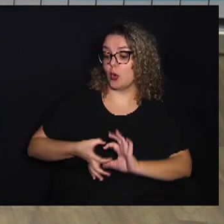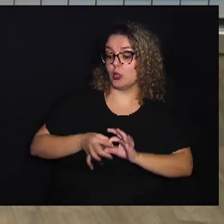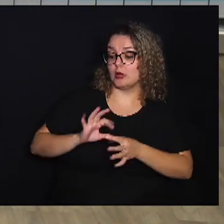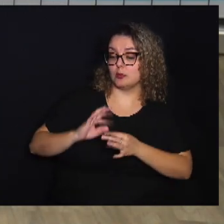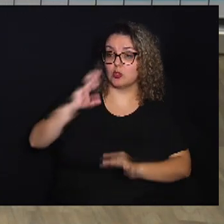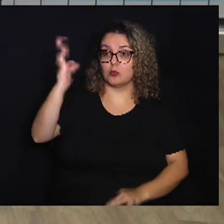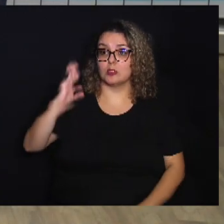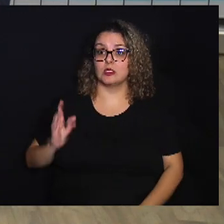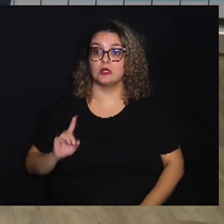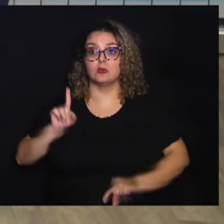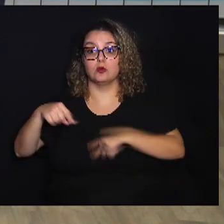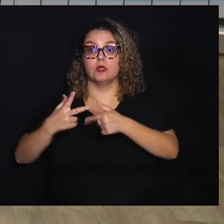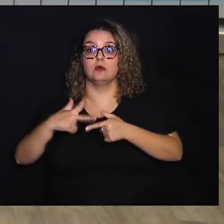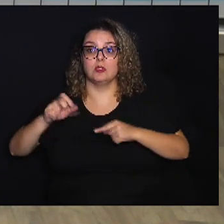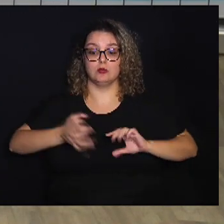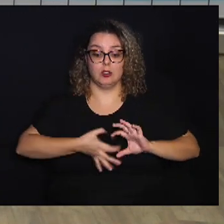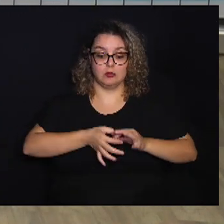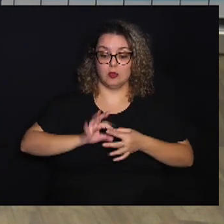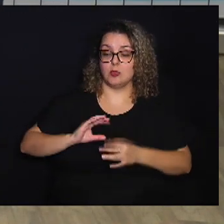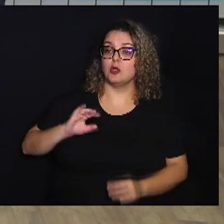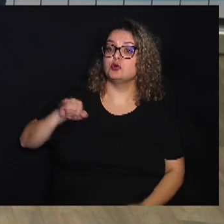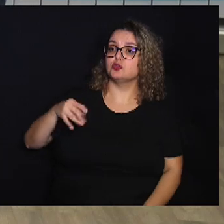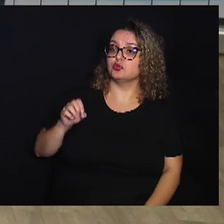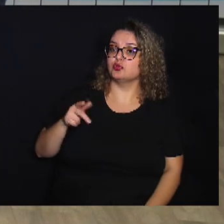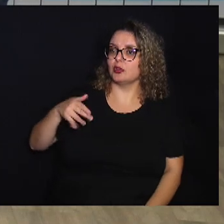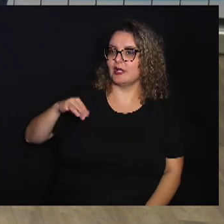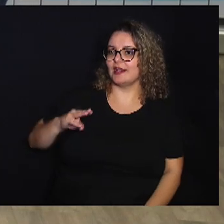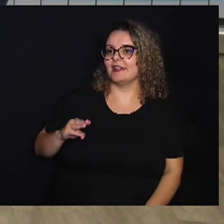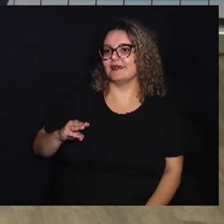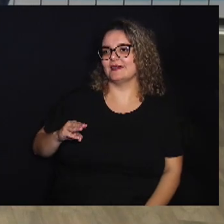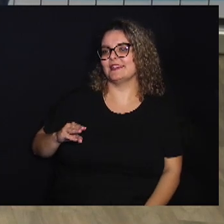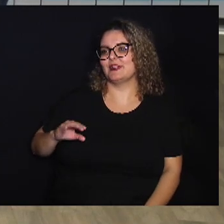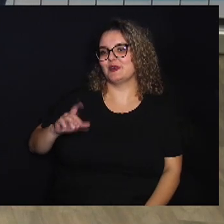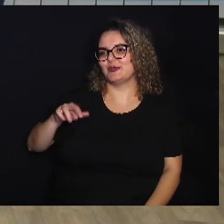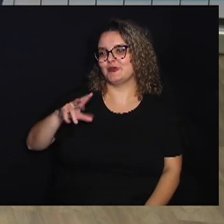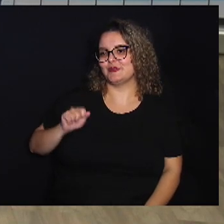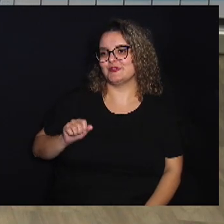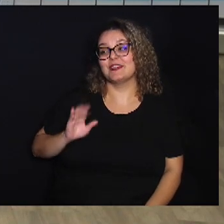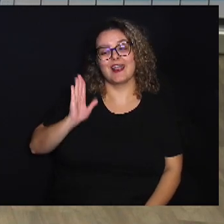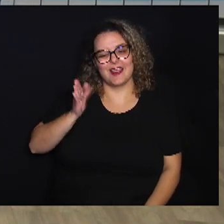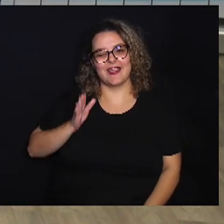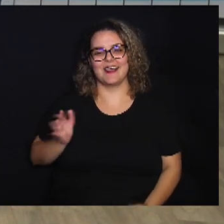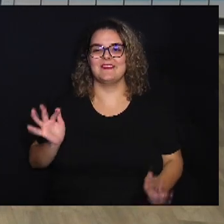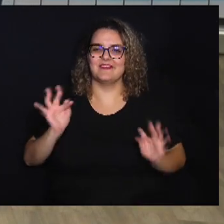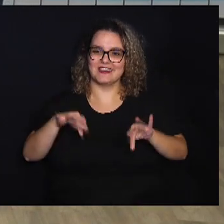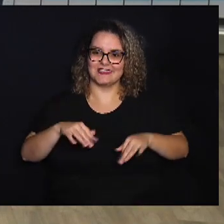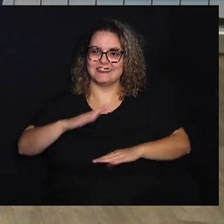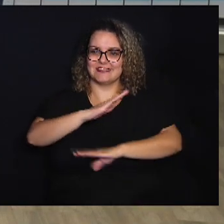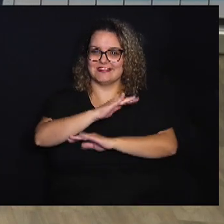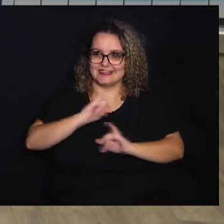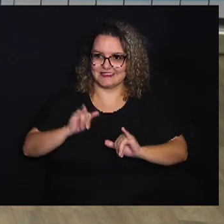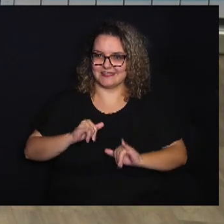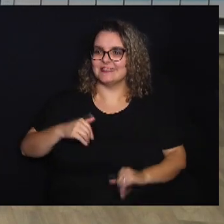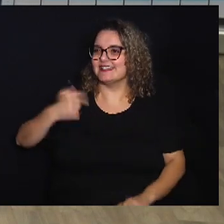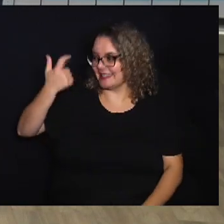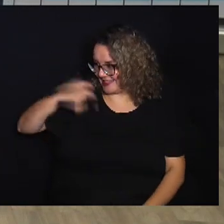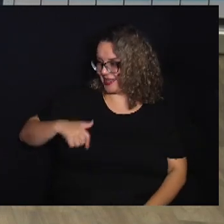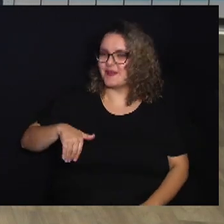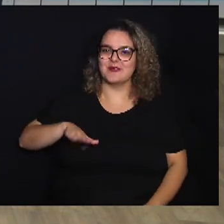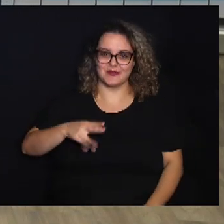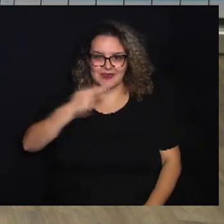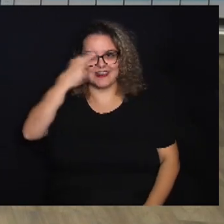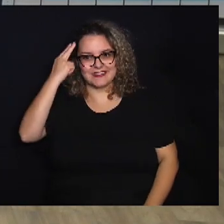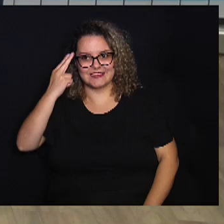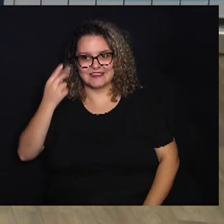do outro campeão olímpico, Joaquim Cruz. Então vocês não percam que é logo, logo, acabando aqui o Jornal Câmara, eu, mais o Gabriel. Sim. E mais os